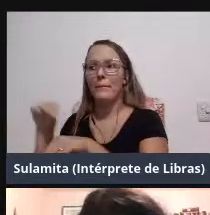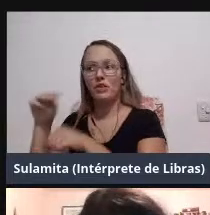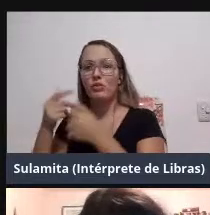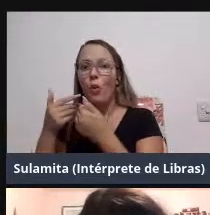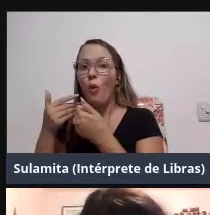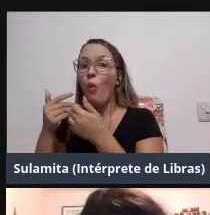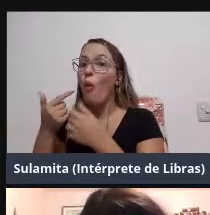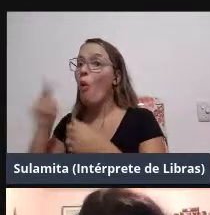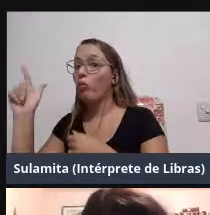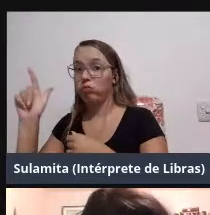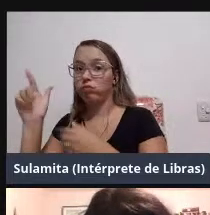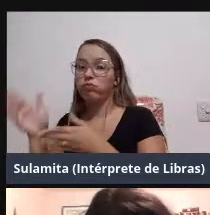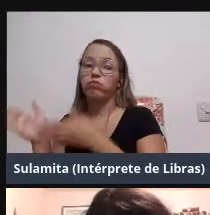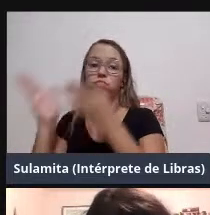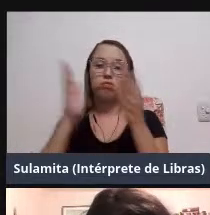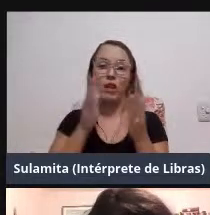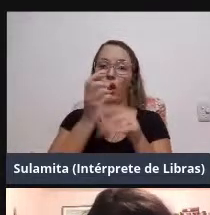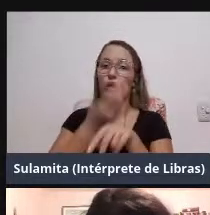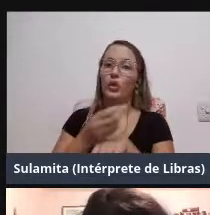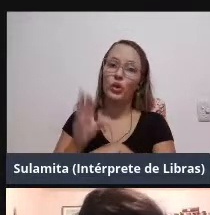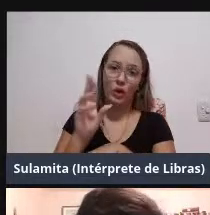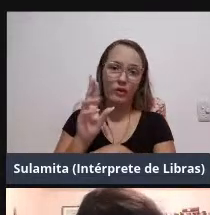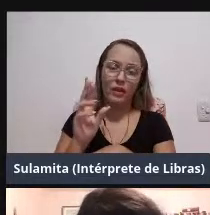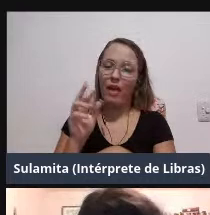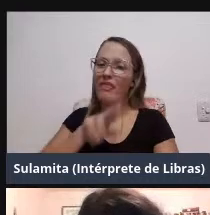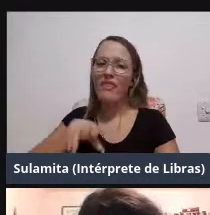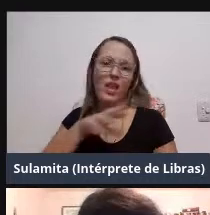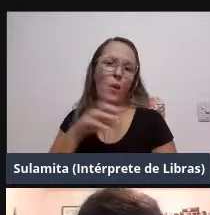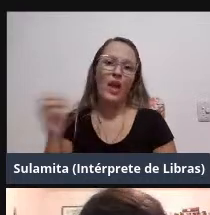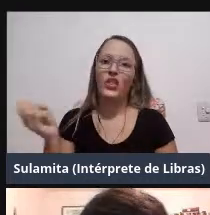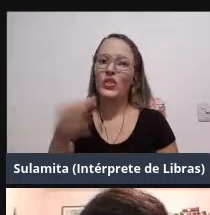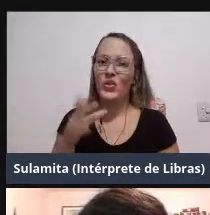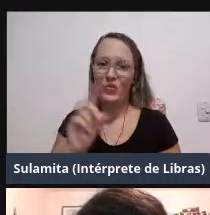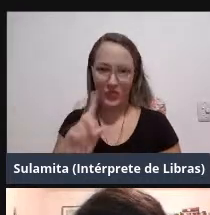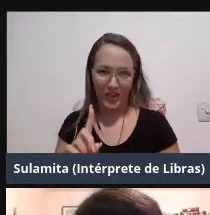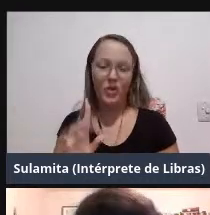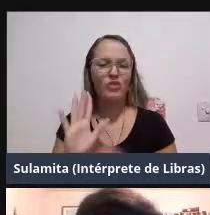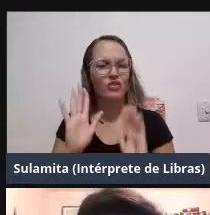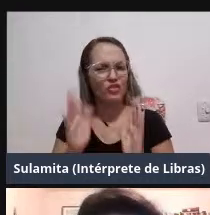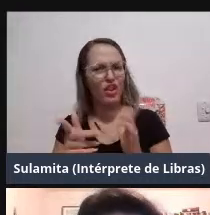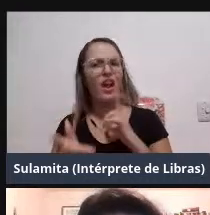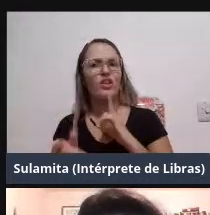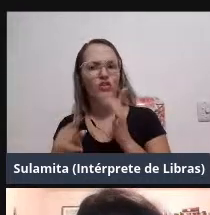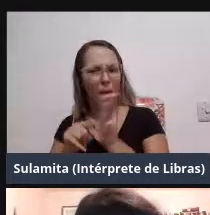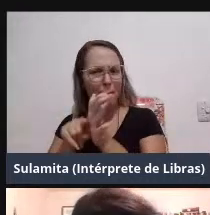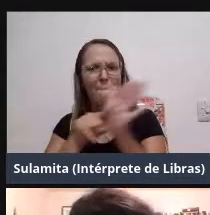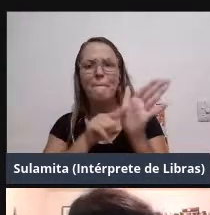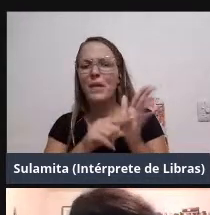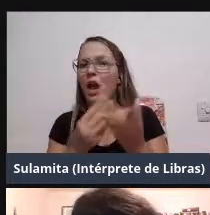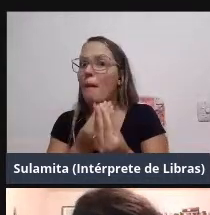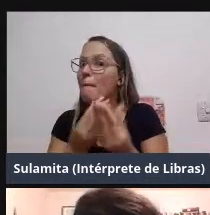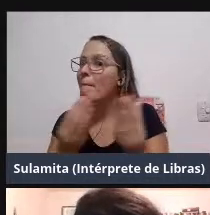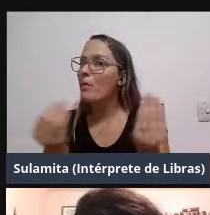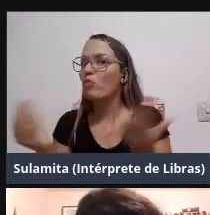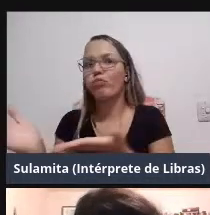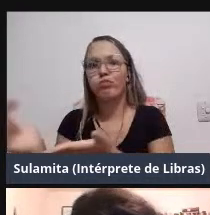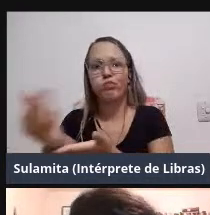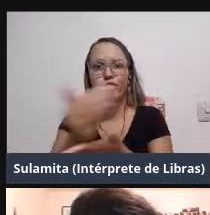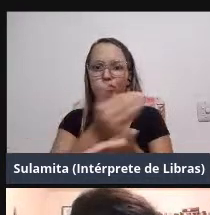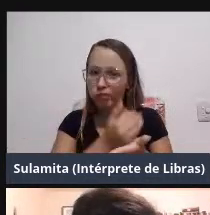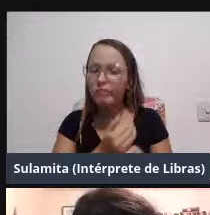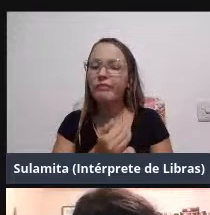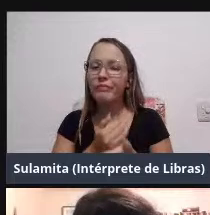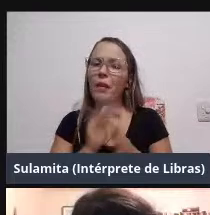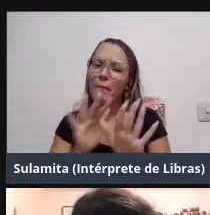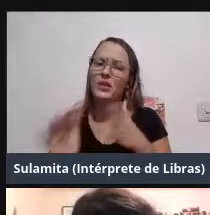do mestrado não era mais tão novidade, já tinha muitas, né? Como eu mostrei, já tinha muita pesquisa, muito acúmulo, mas mesmo assim eu